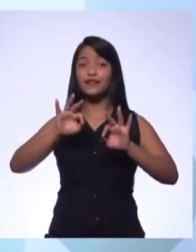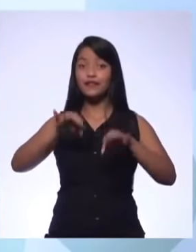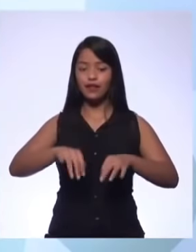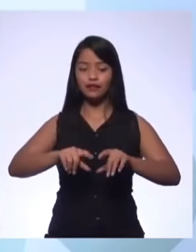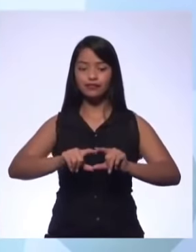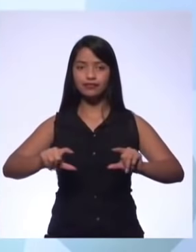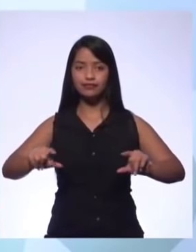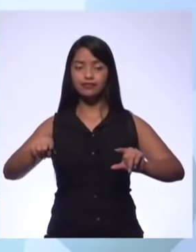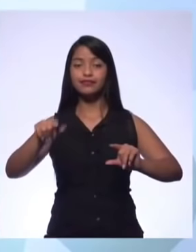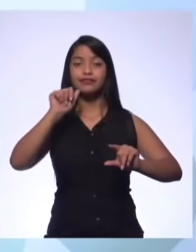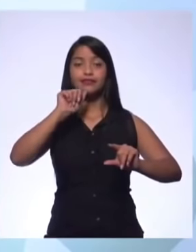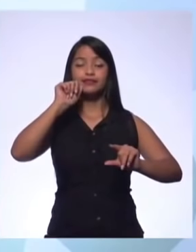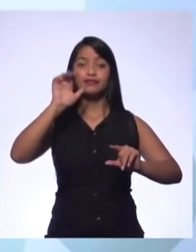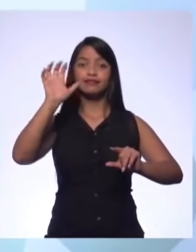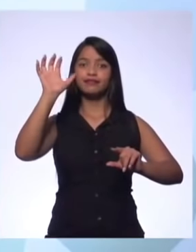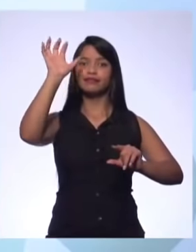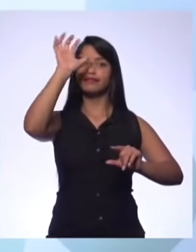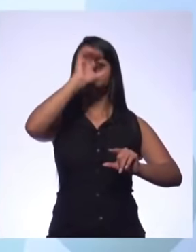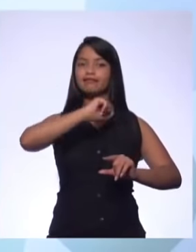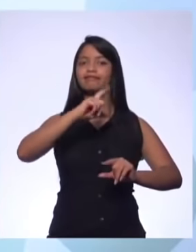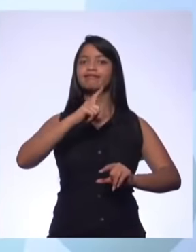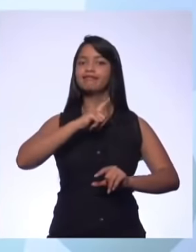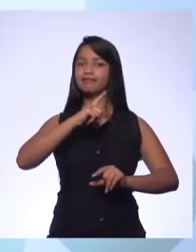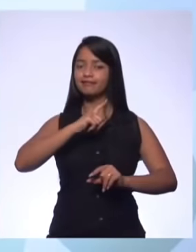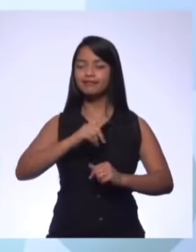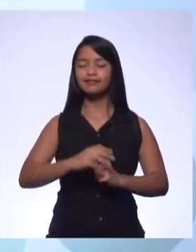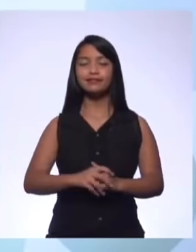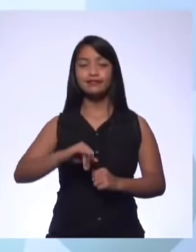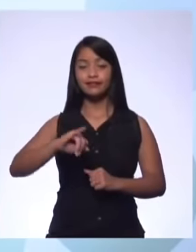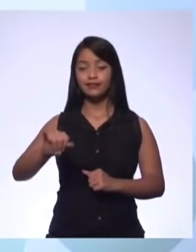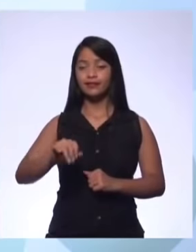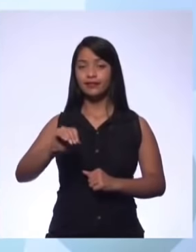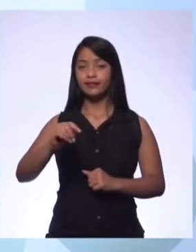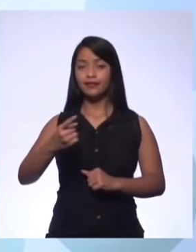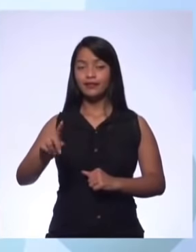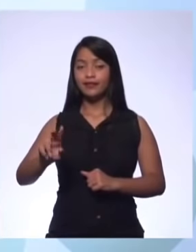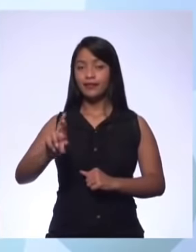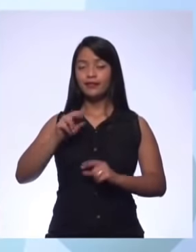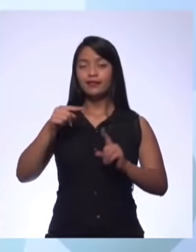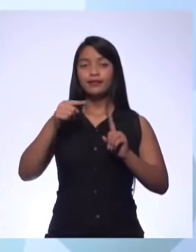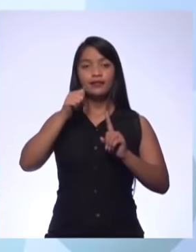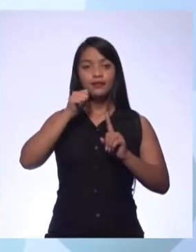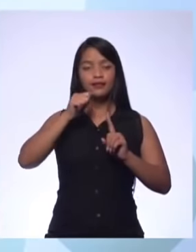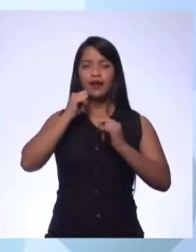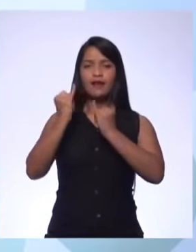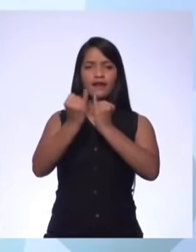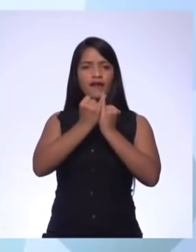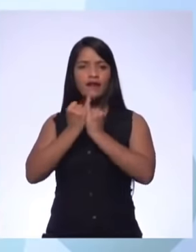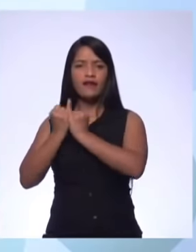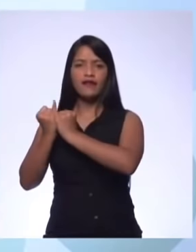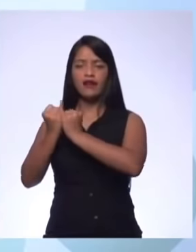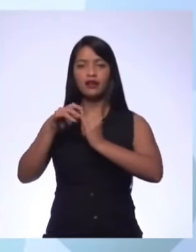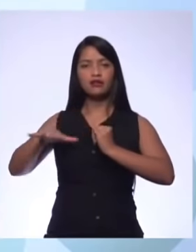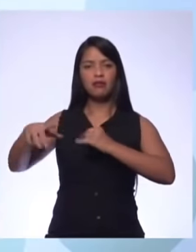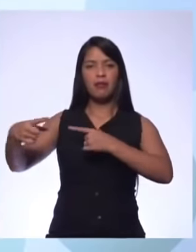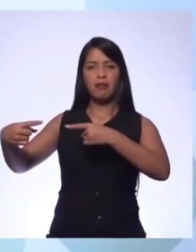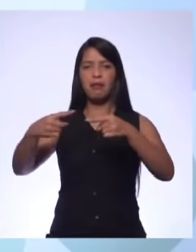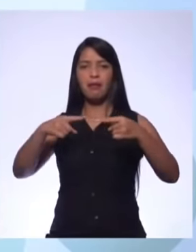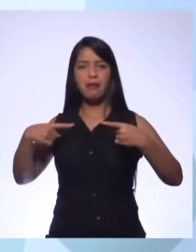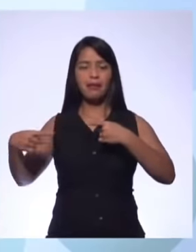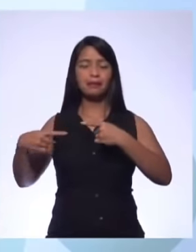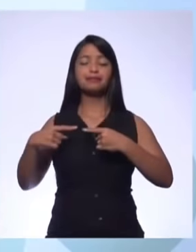ver se ela aprendia essa lição aí. O João Paulo colocou, era uma menina que só fofocava e arrumava briga entre seus amigos. E quando se casou, nem